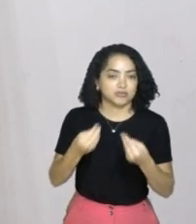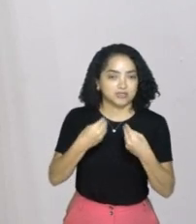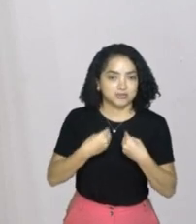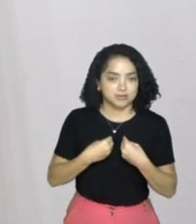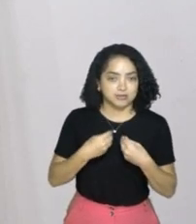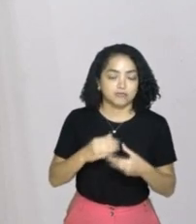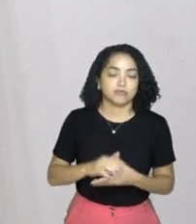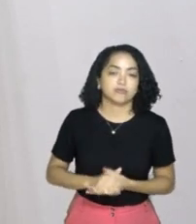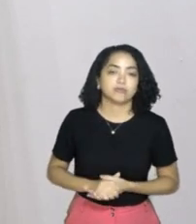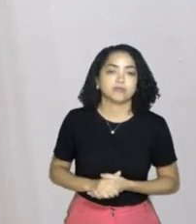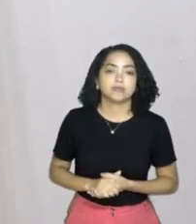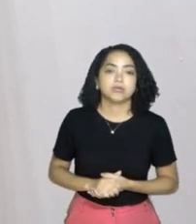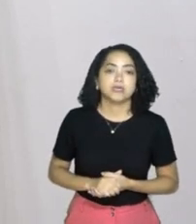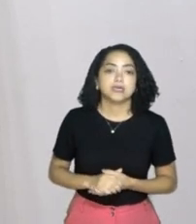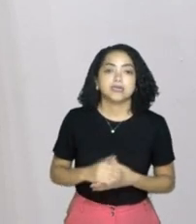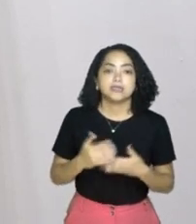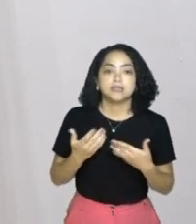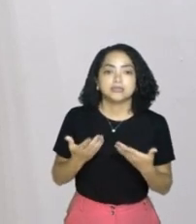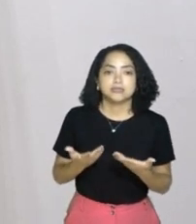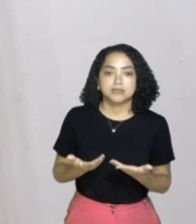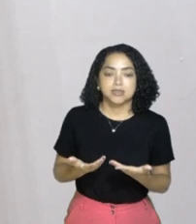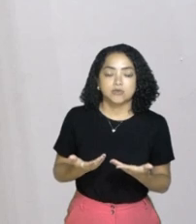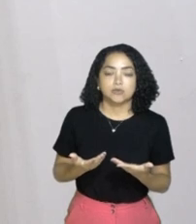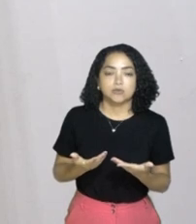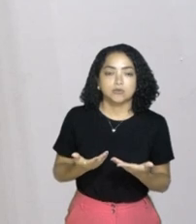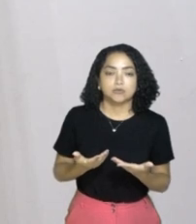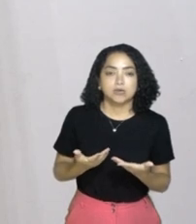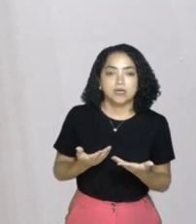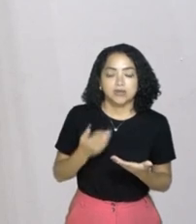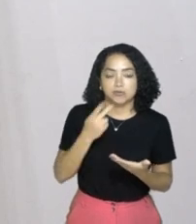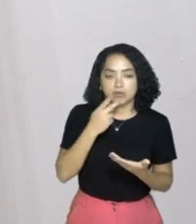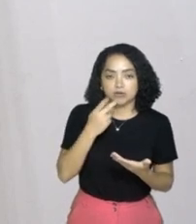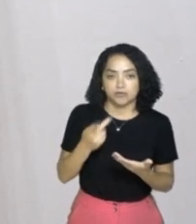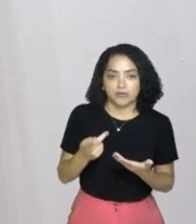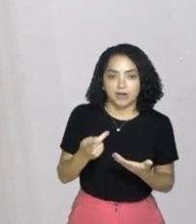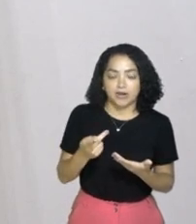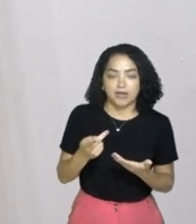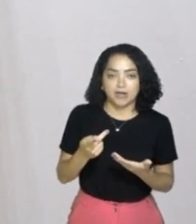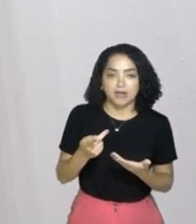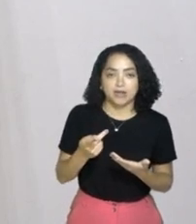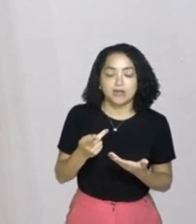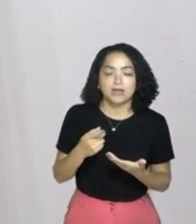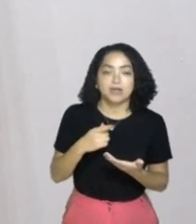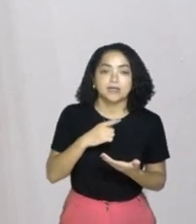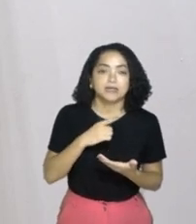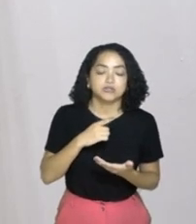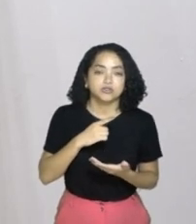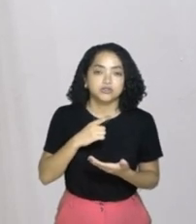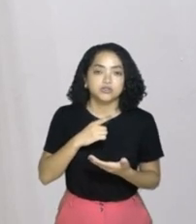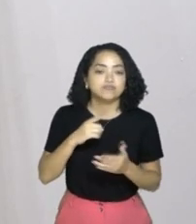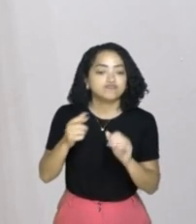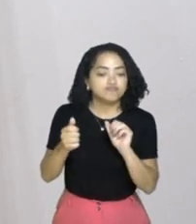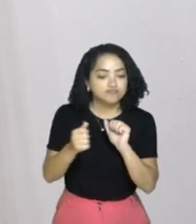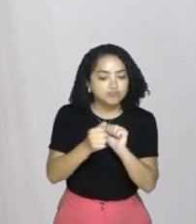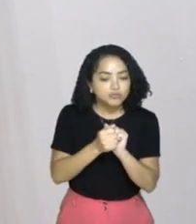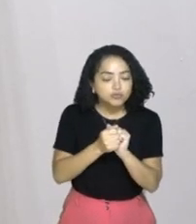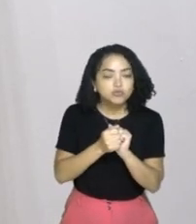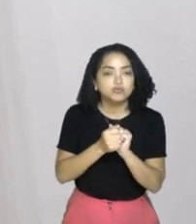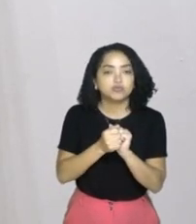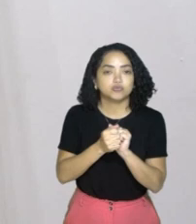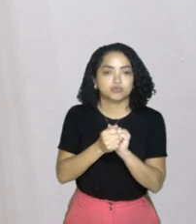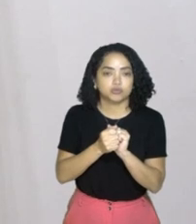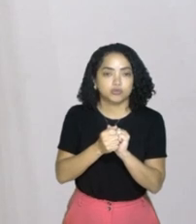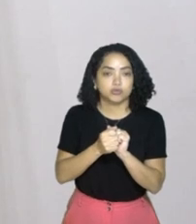então eu quero colocar de que nós estivemos junto hoje